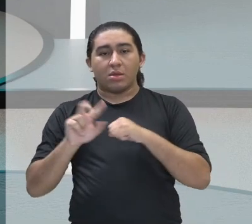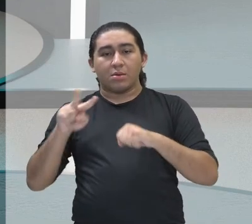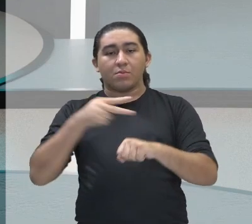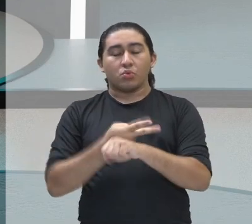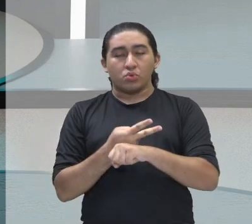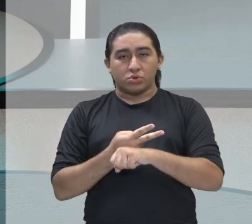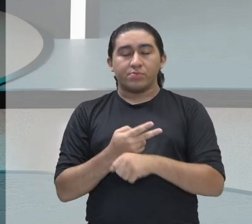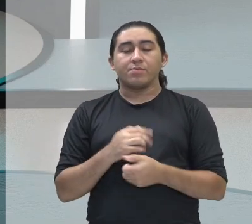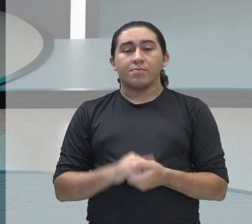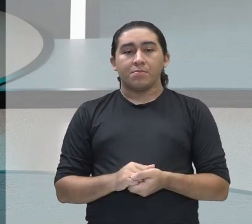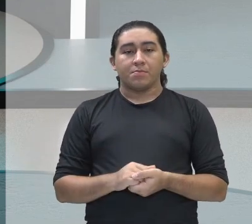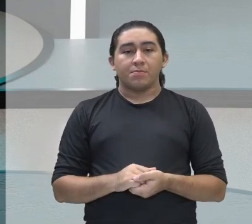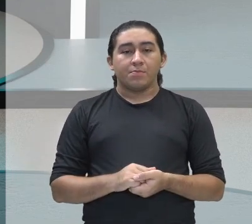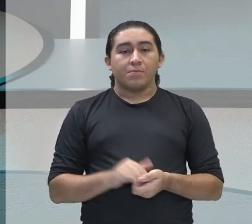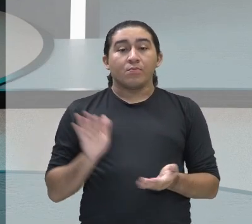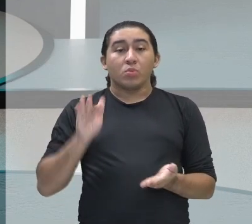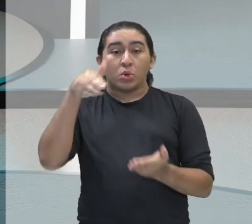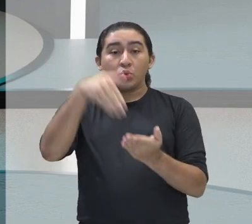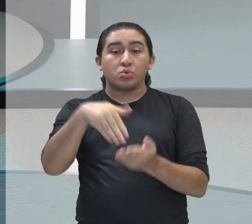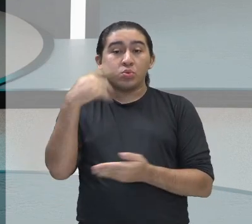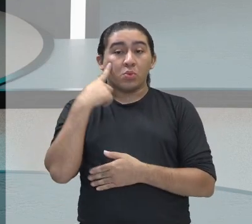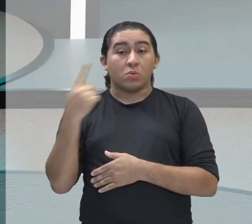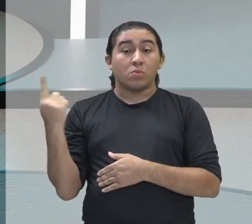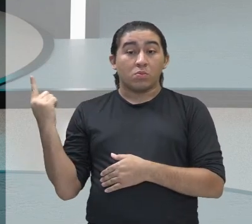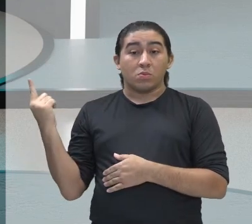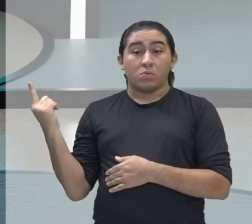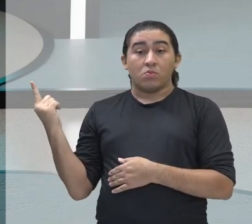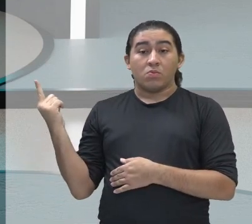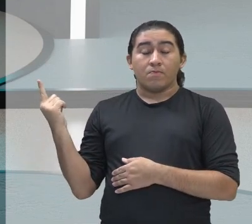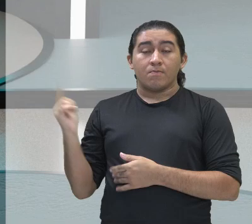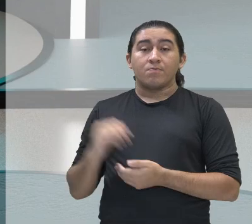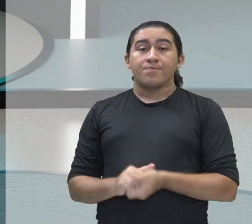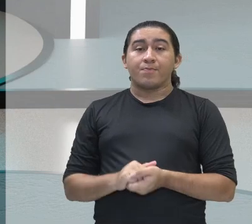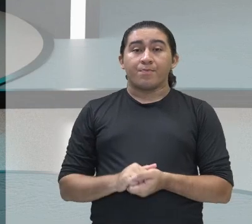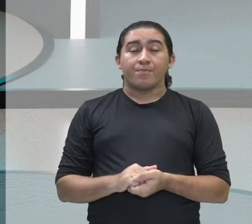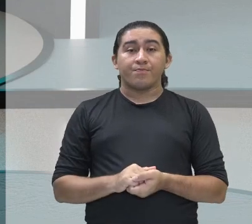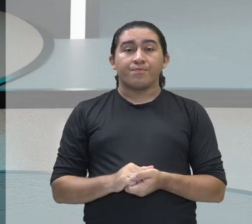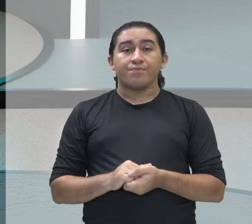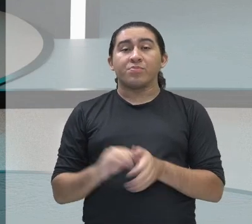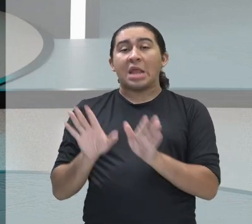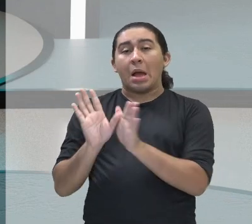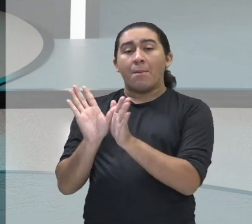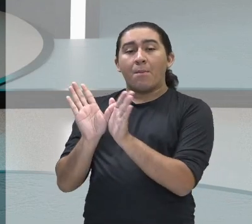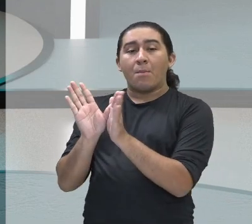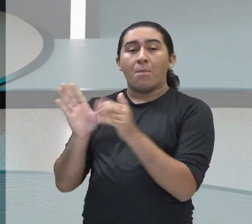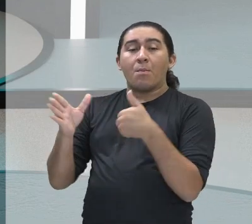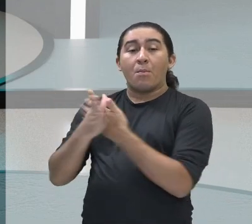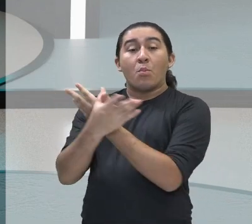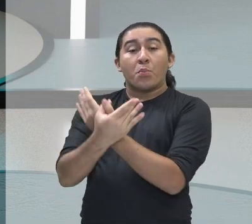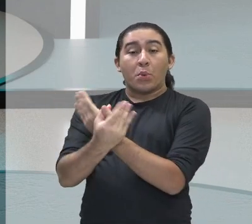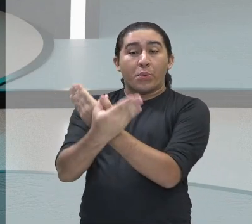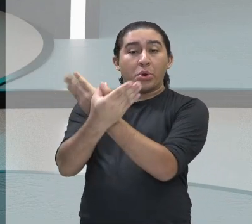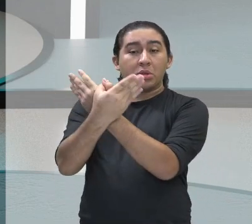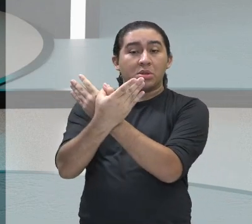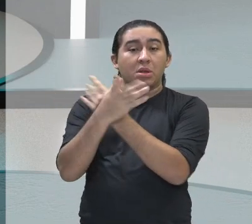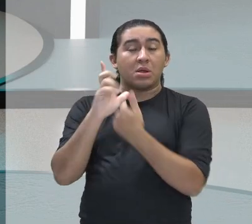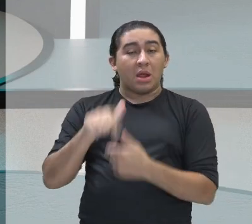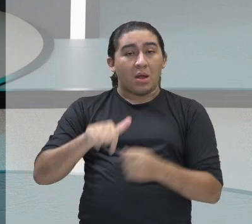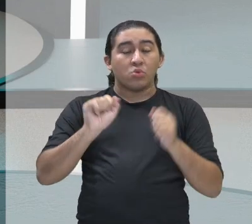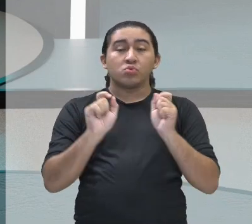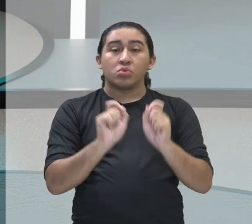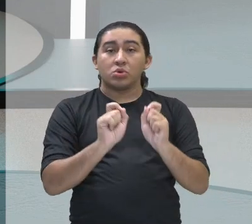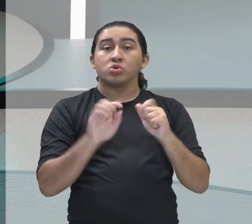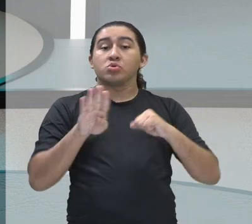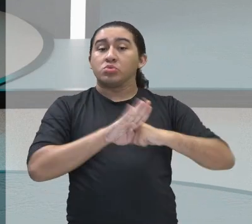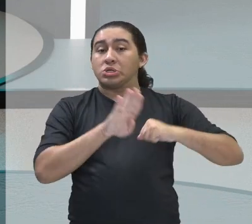substantivo. E por último, the butterfly is light. A borboleta é leve. Borboleta é o nosso substantivo